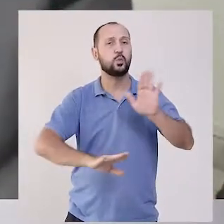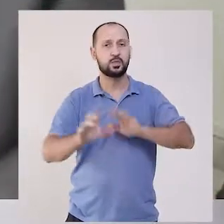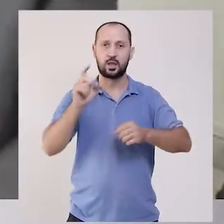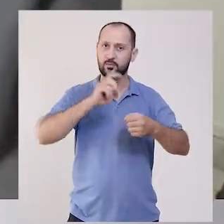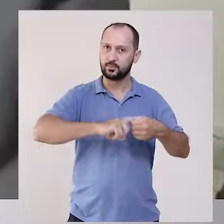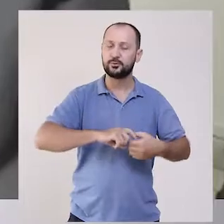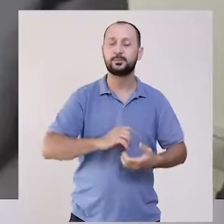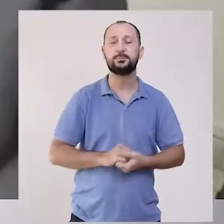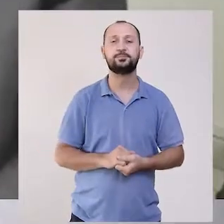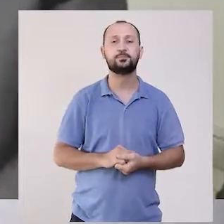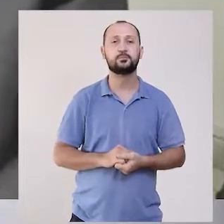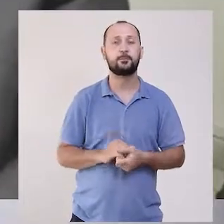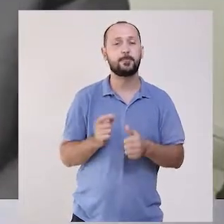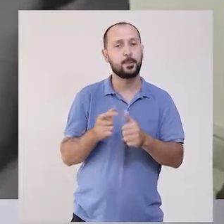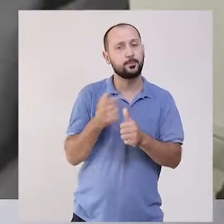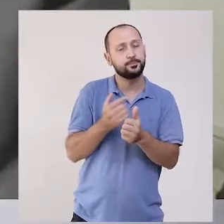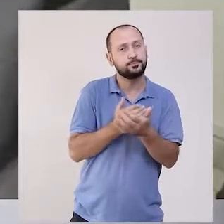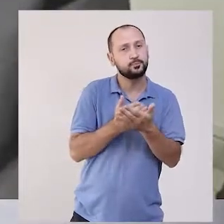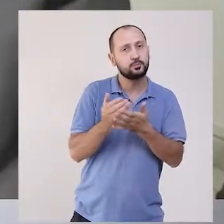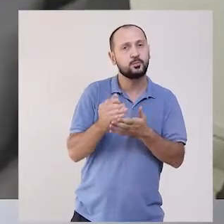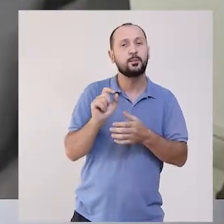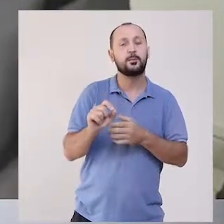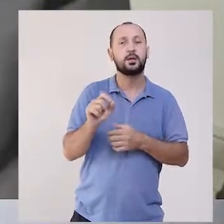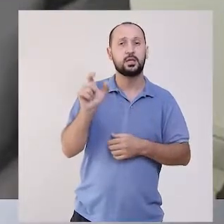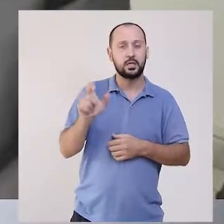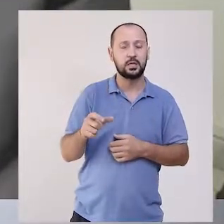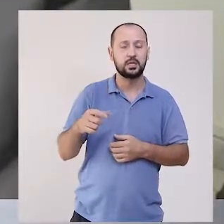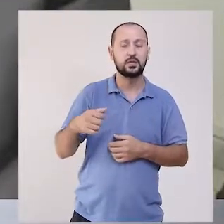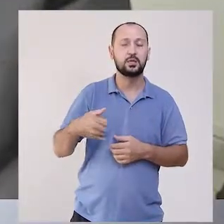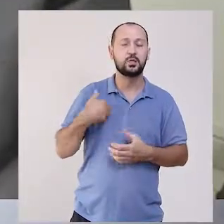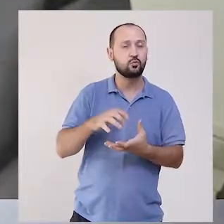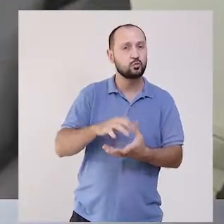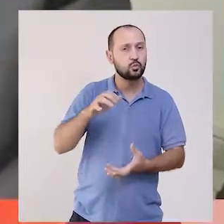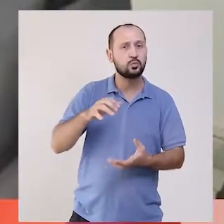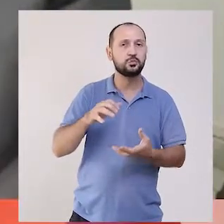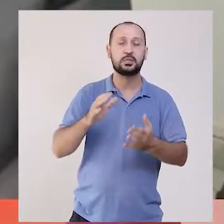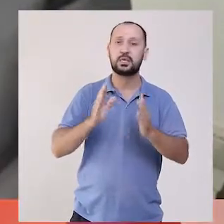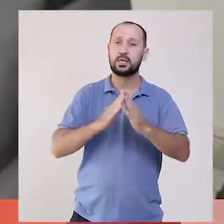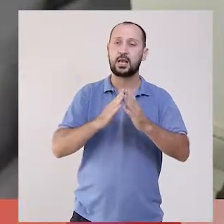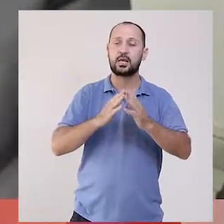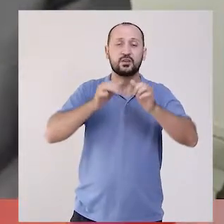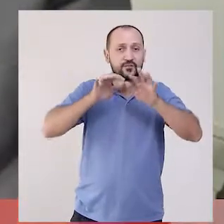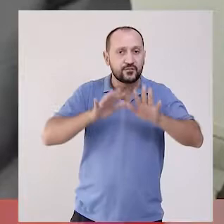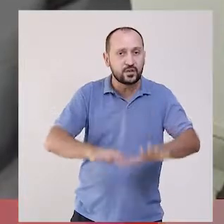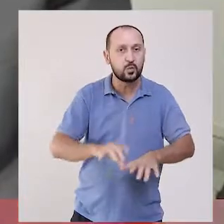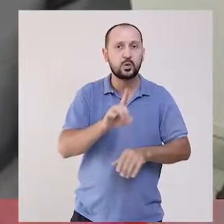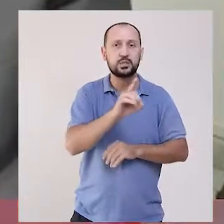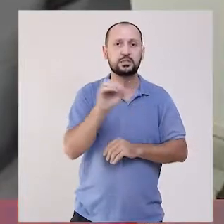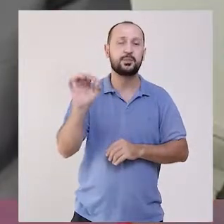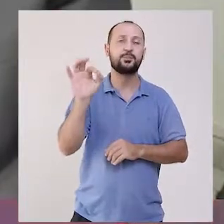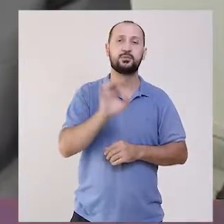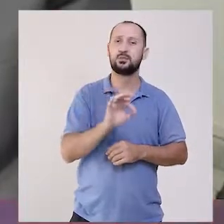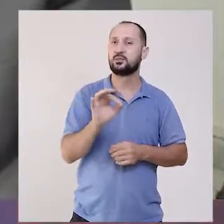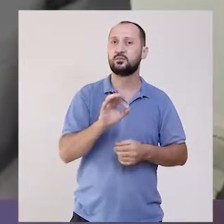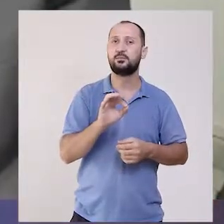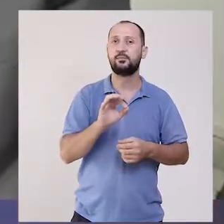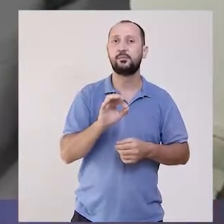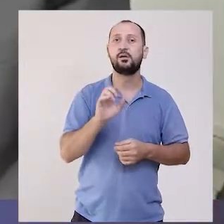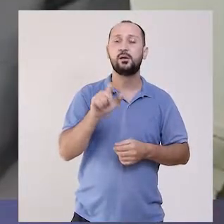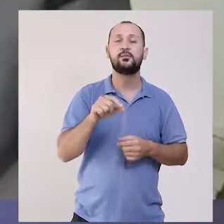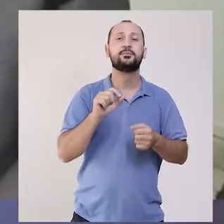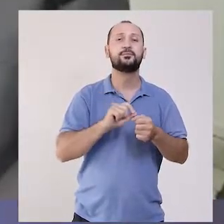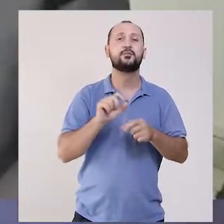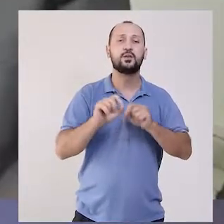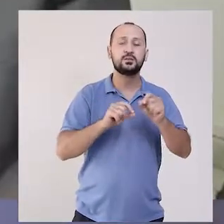cuidado. Então, num primeiro momento, para aquele idoso que ficou 100% recluso no ambiente